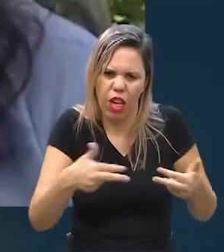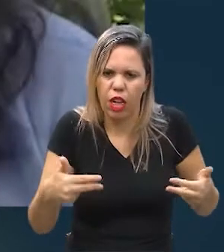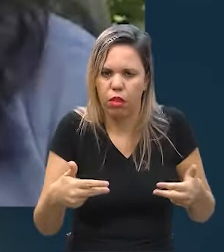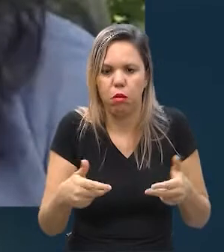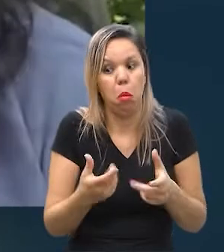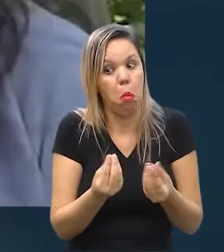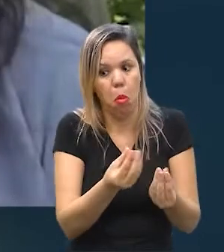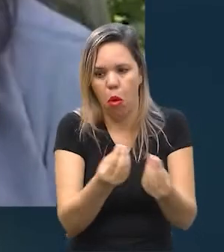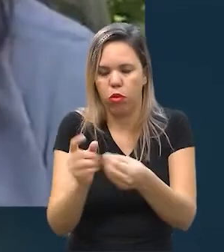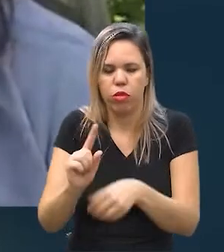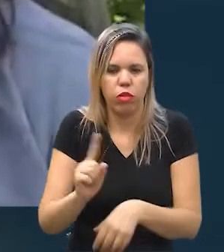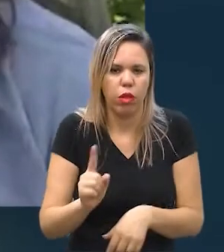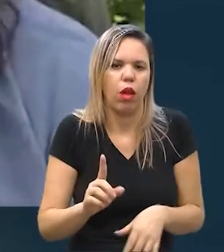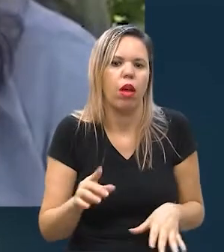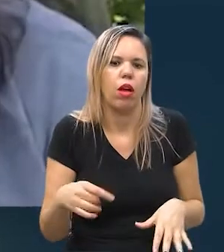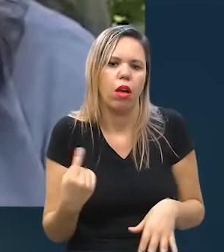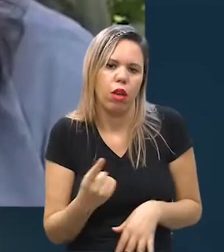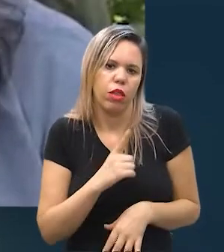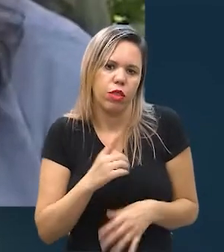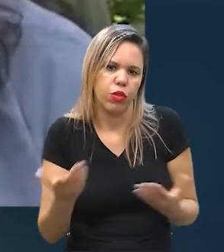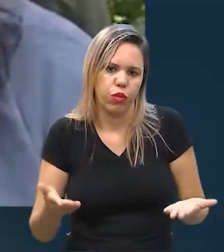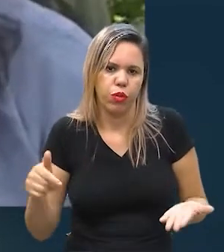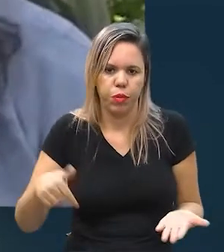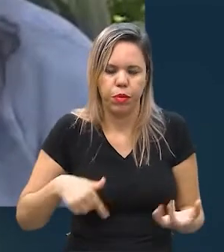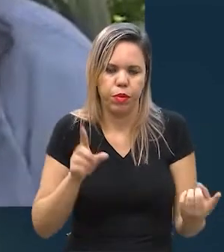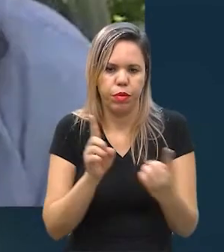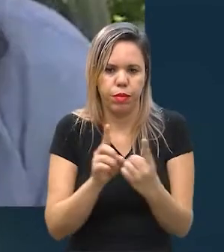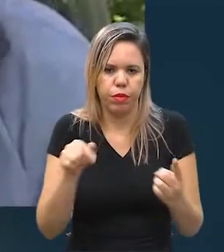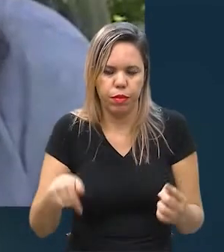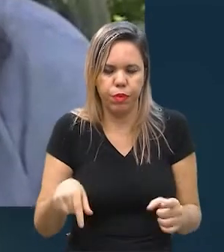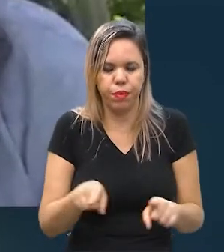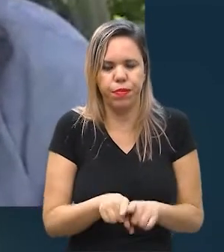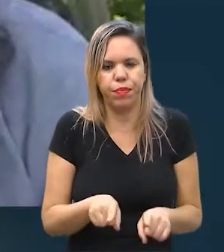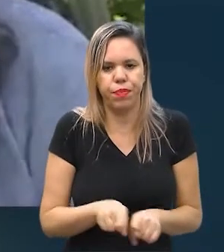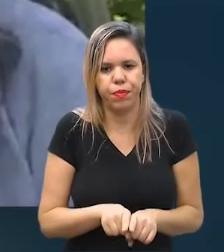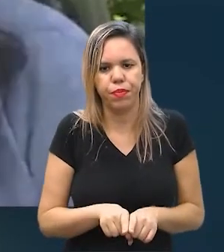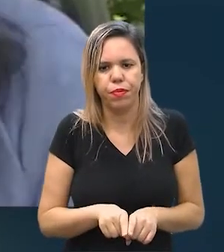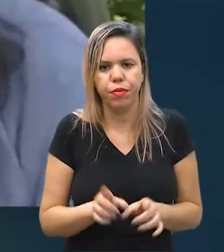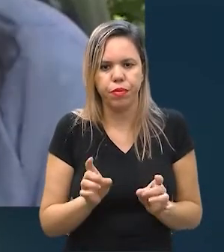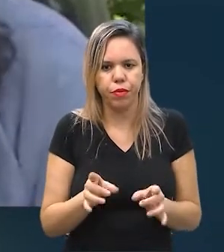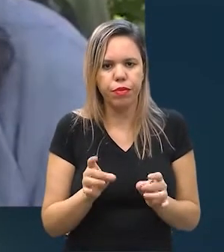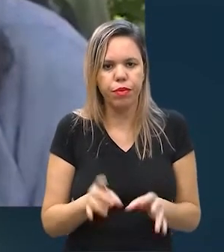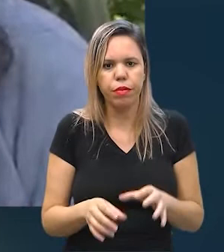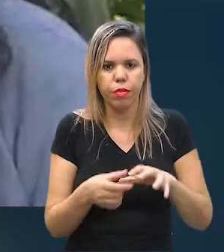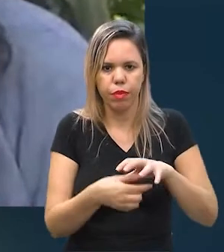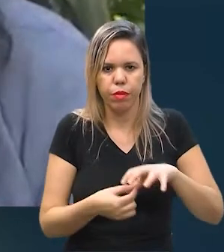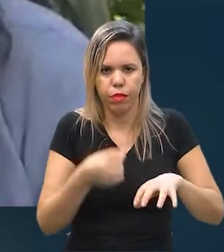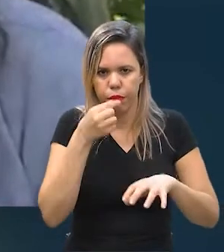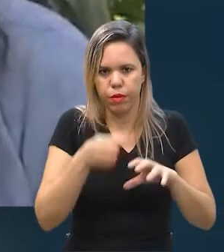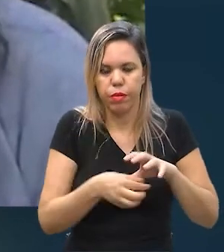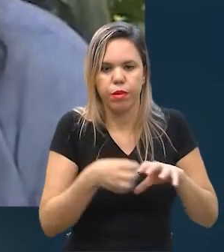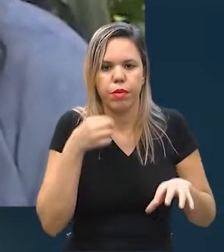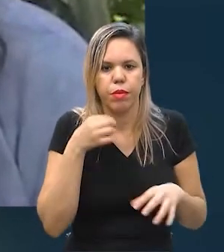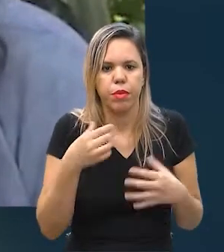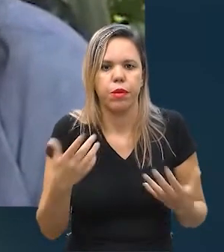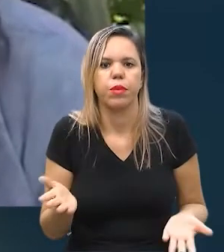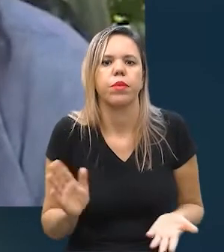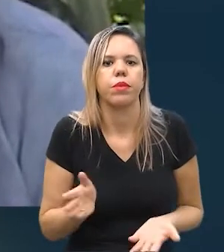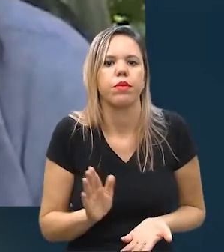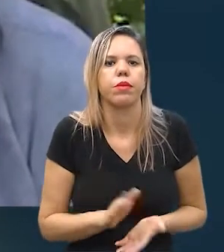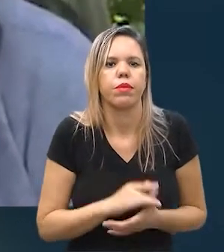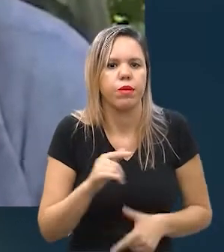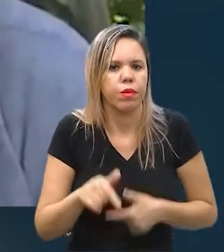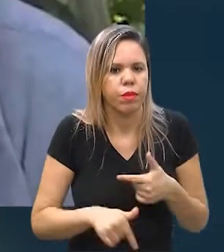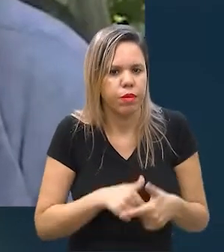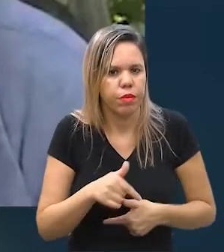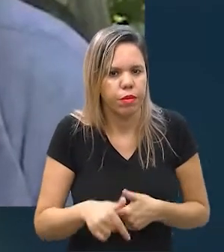larga escala, né? O que a gente hoje atende também o atacado é na uva, né? Então, a gente esse